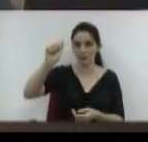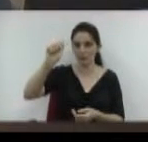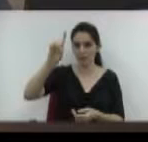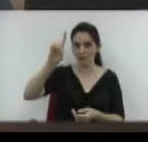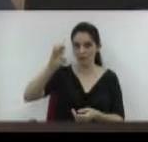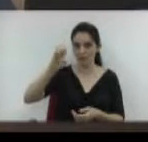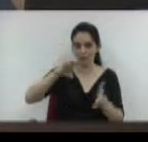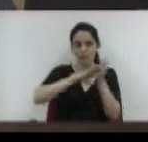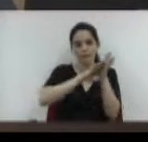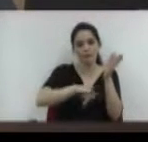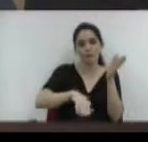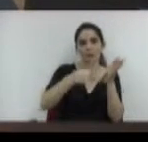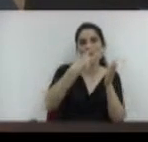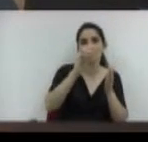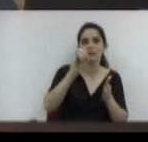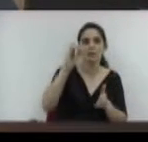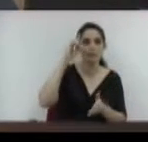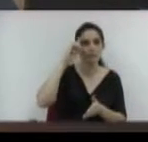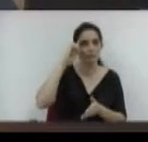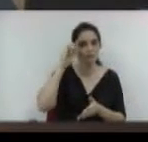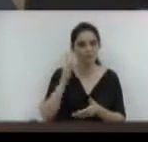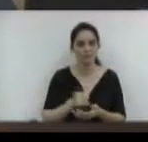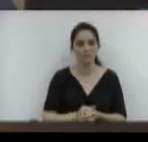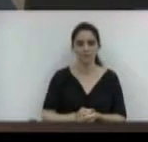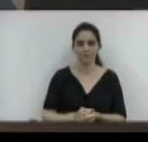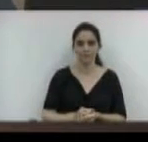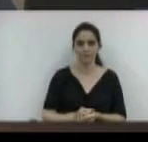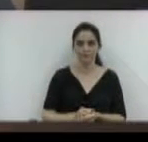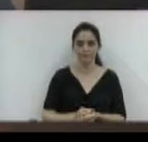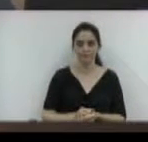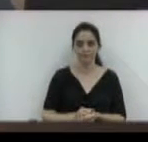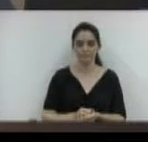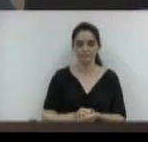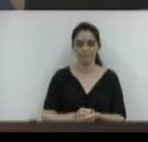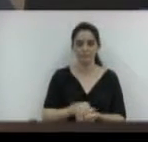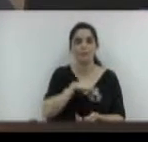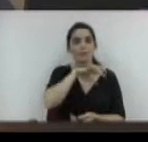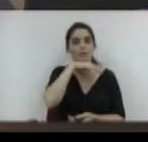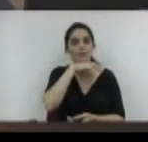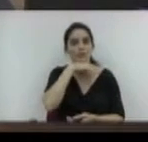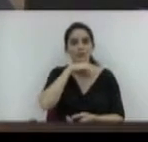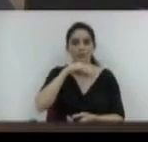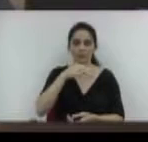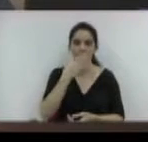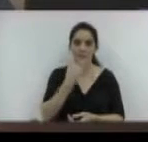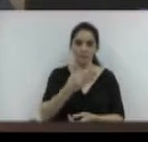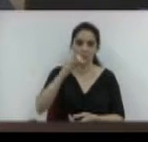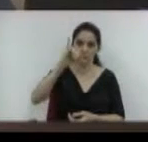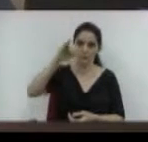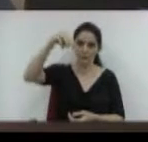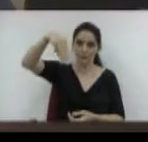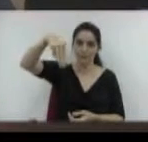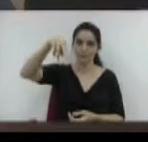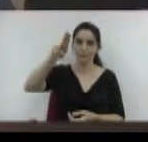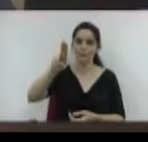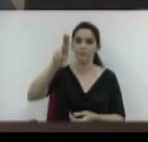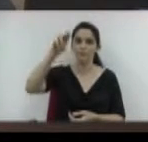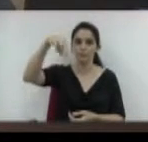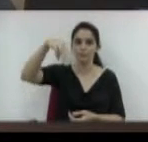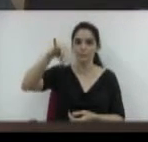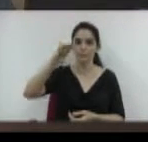caso. A imunidade parlamentar conferida ao denunciante, que não é absoluta, não lhe